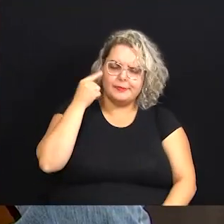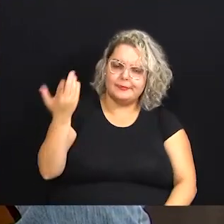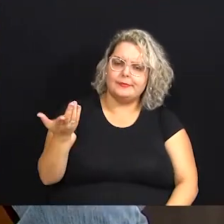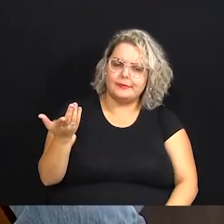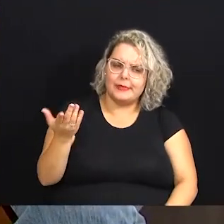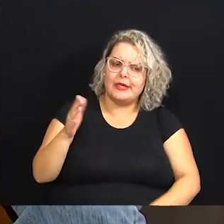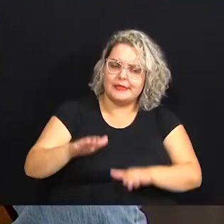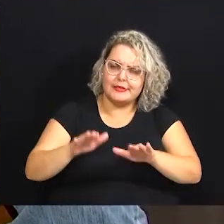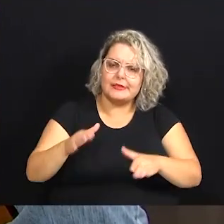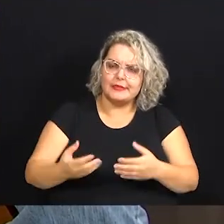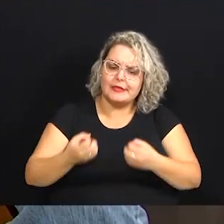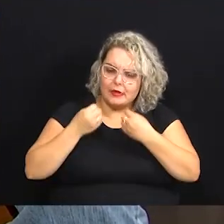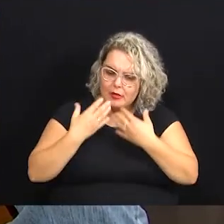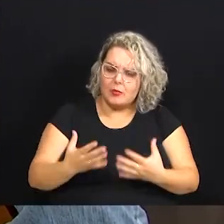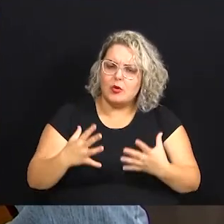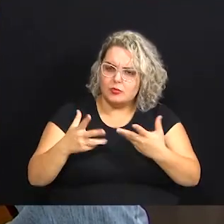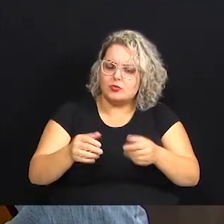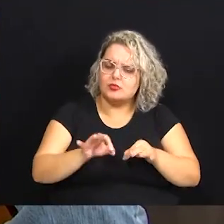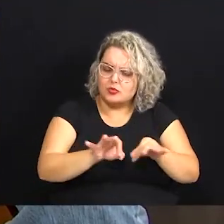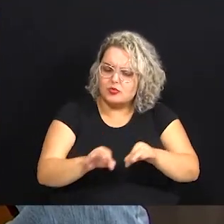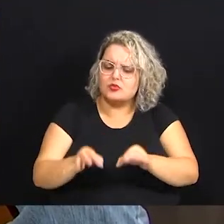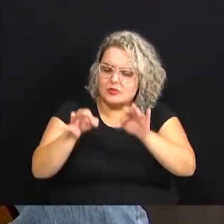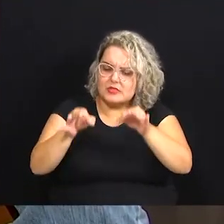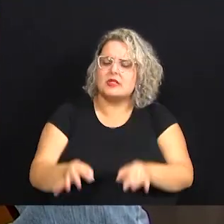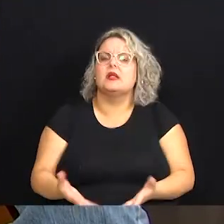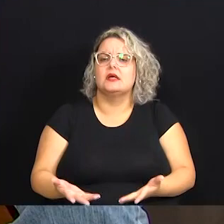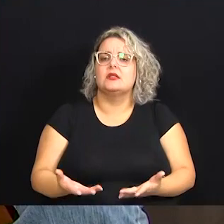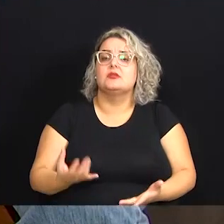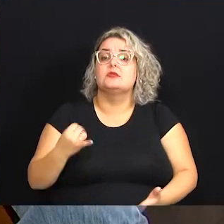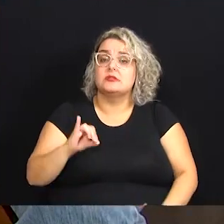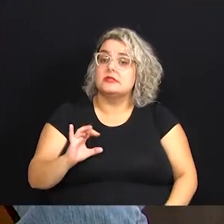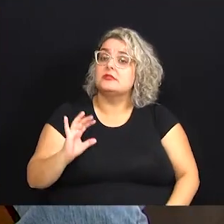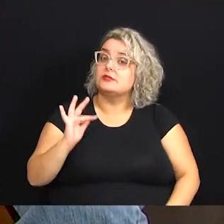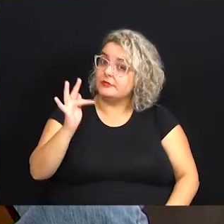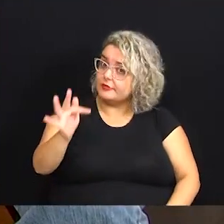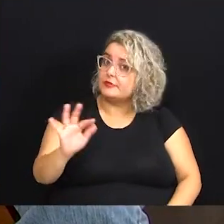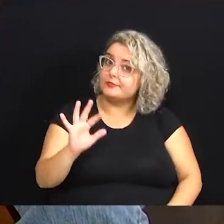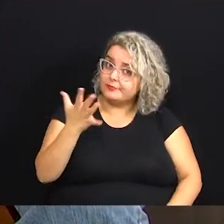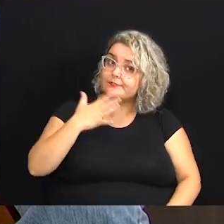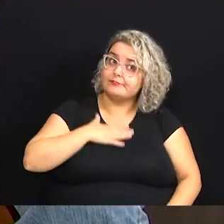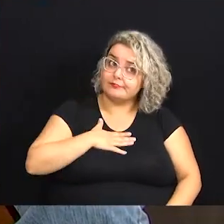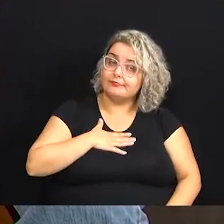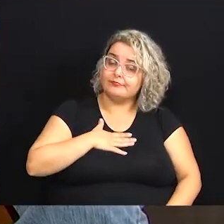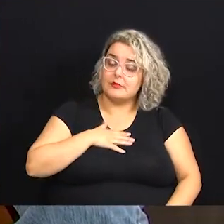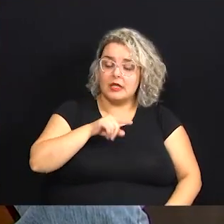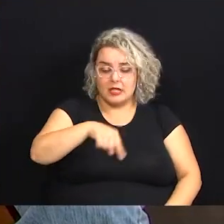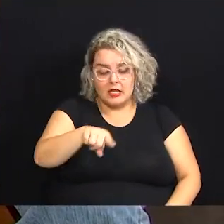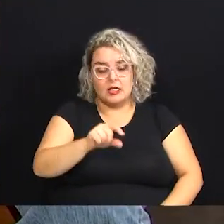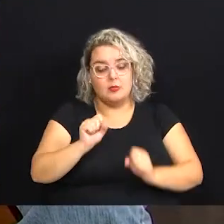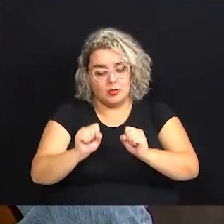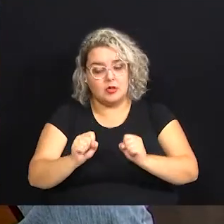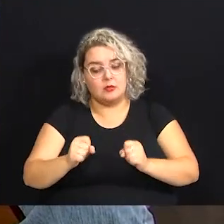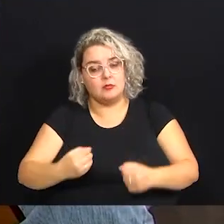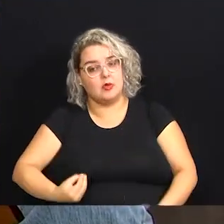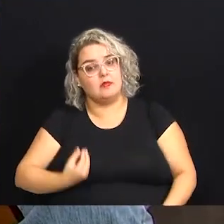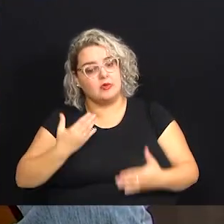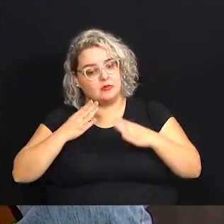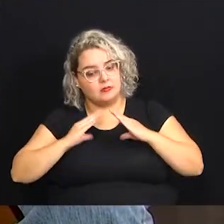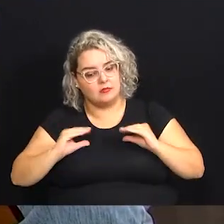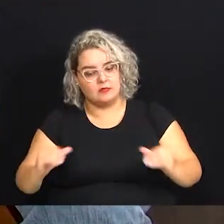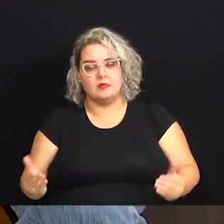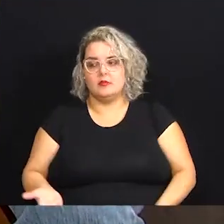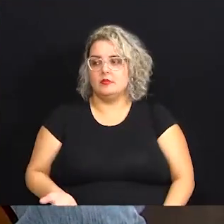pensar, será que não vale a pena eu deixar tudo em ordem, deixar coberto, se eventualmente acontecer alguma coisa comigo, para que eles possam então ter uma vida mais